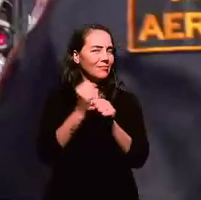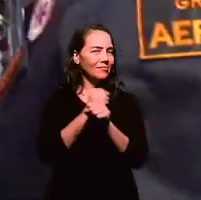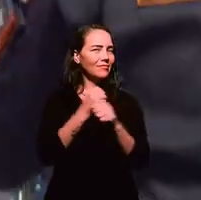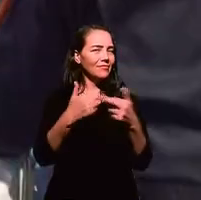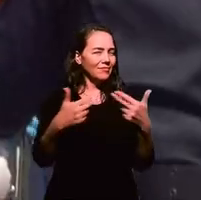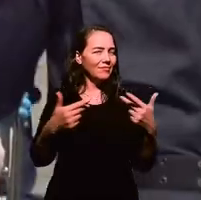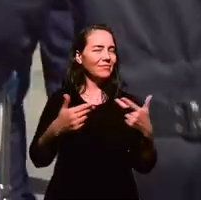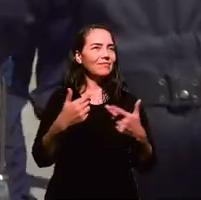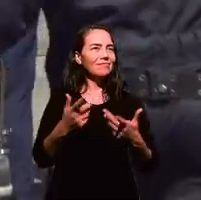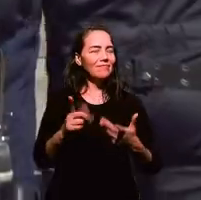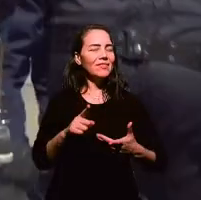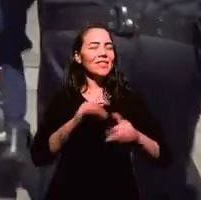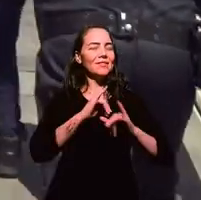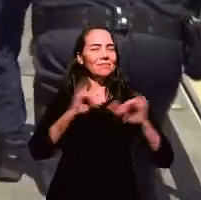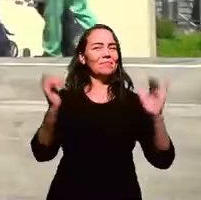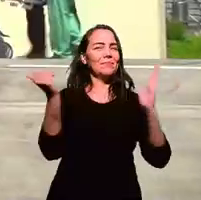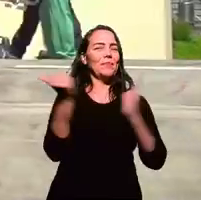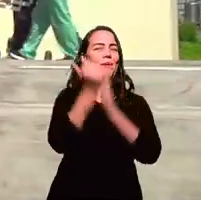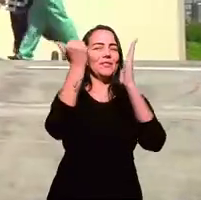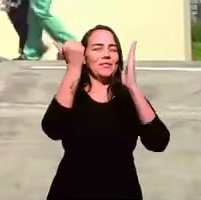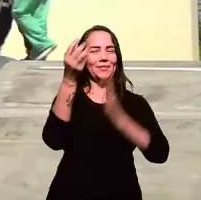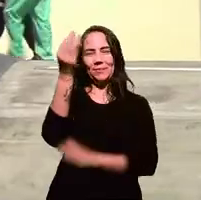certeza.